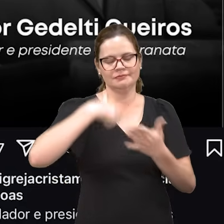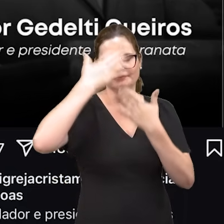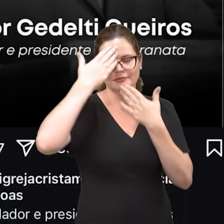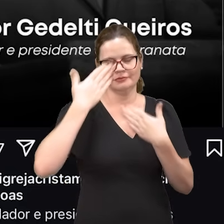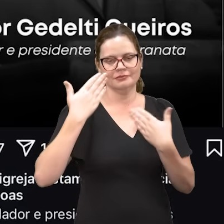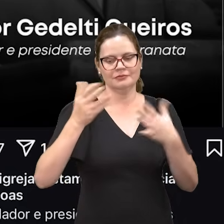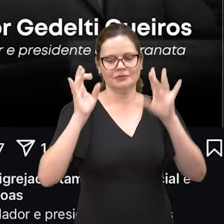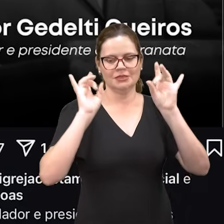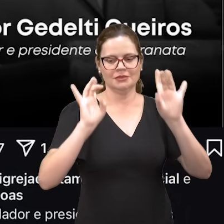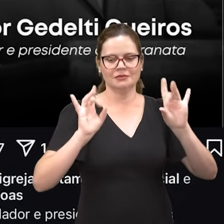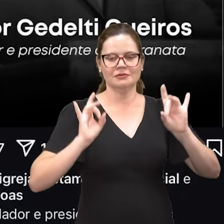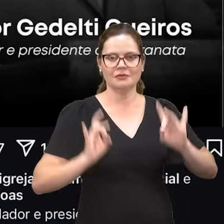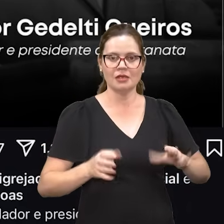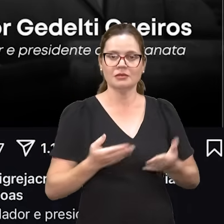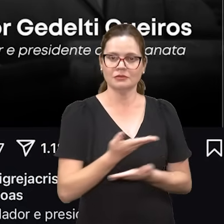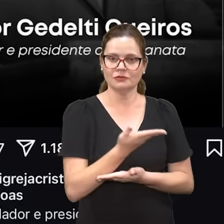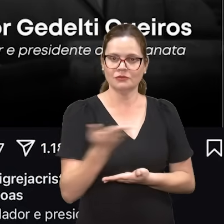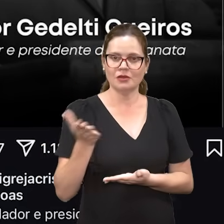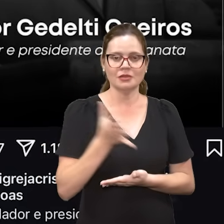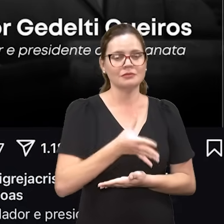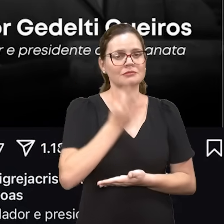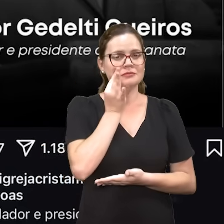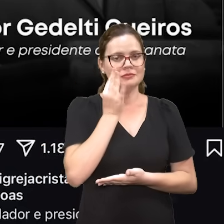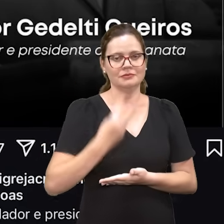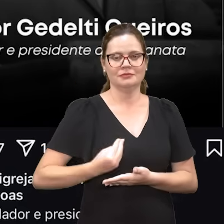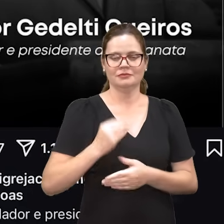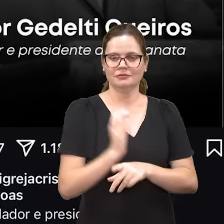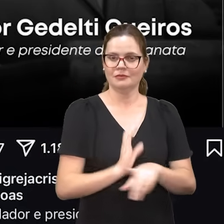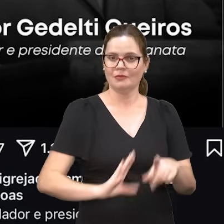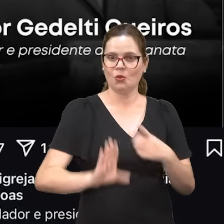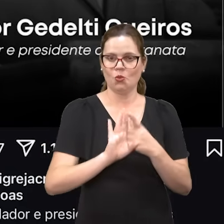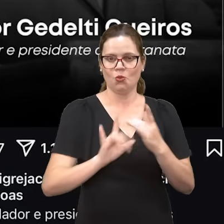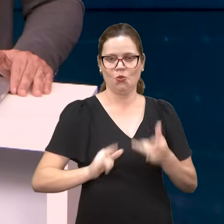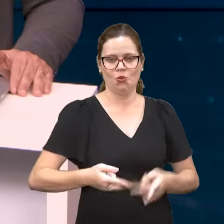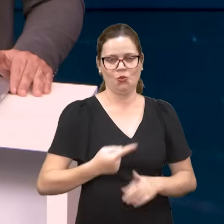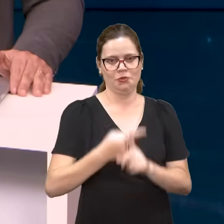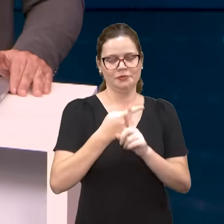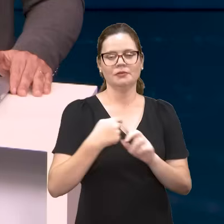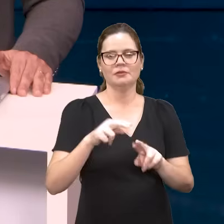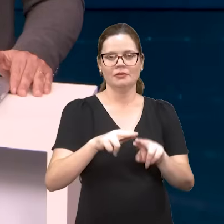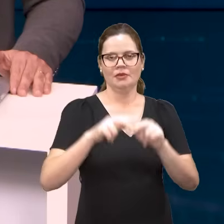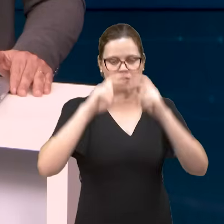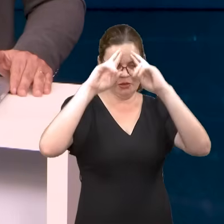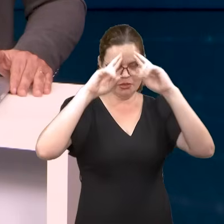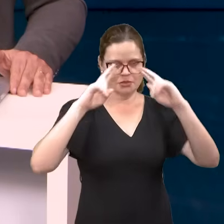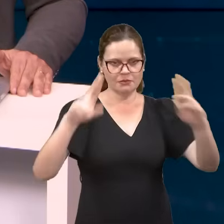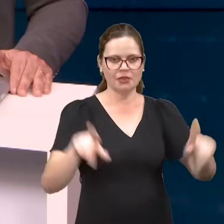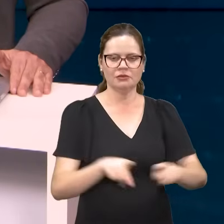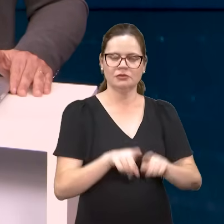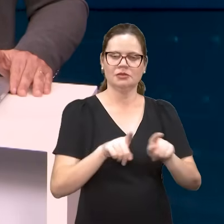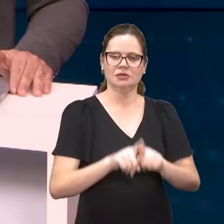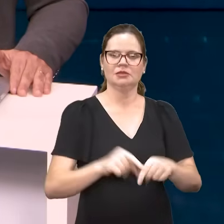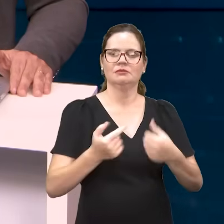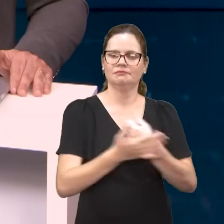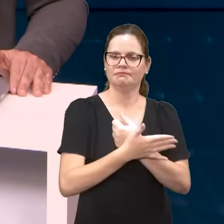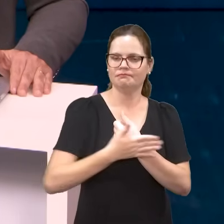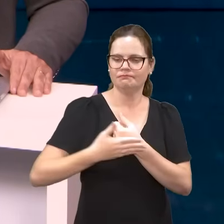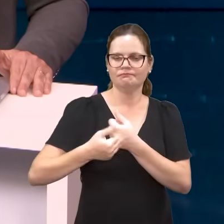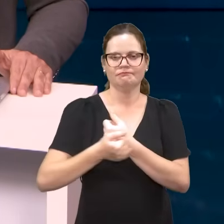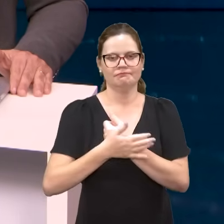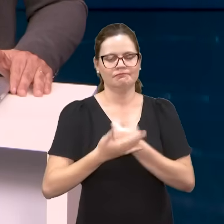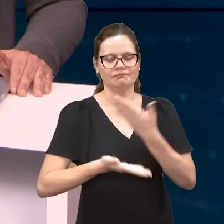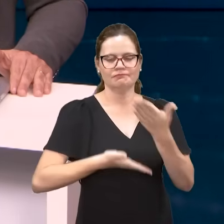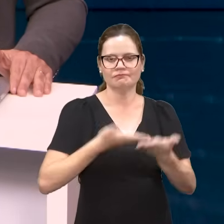agradecemos de maneira especial aqueles que estiveram no culto de passamento, pelo respeito e pela solenidade com que